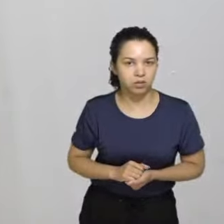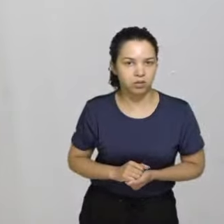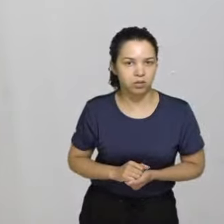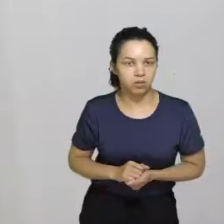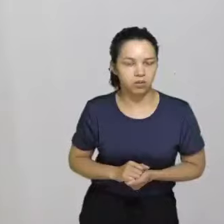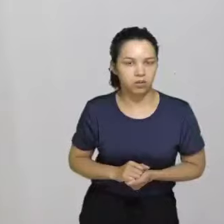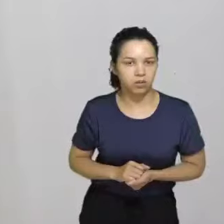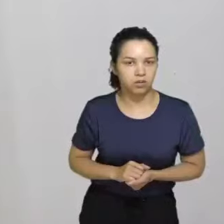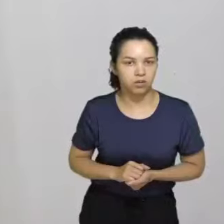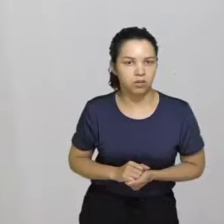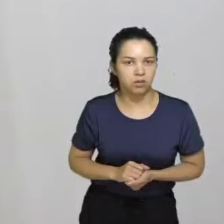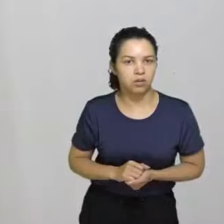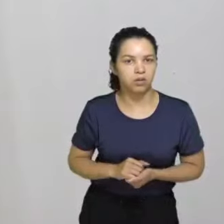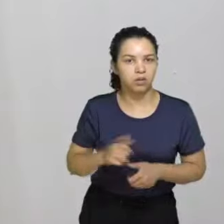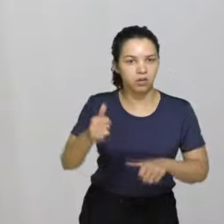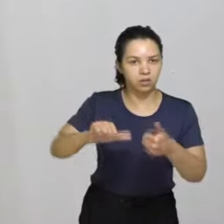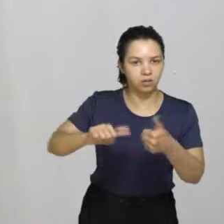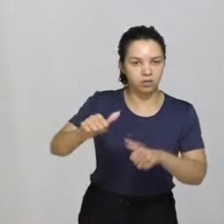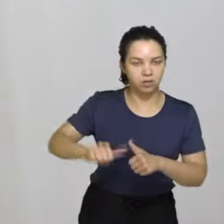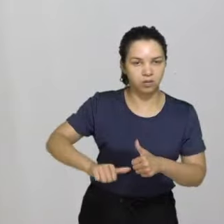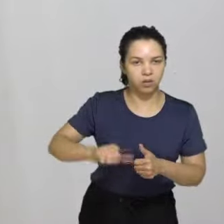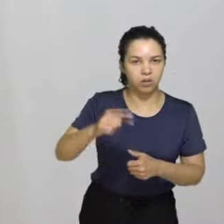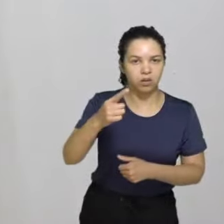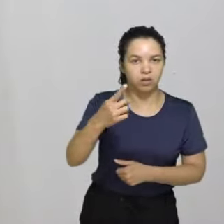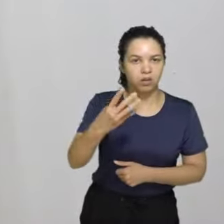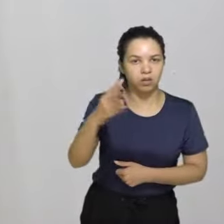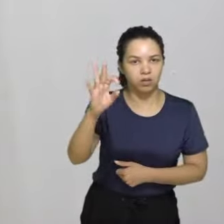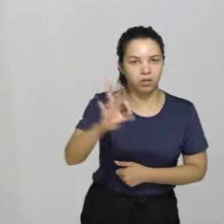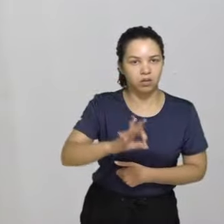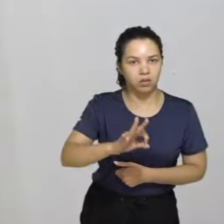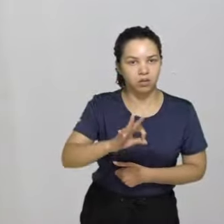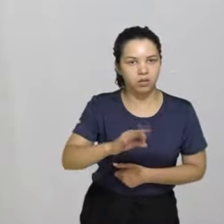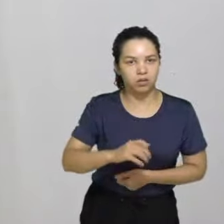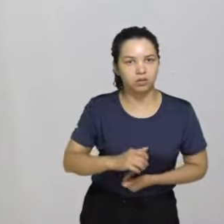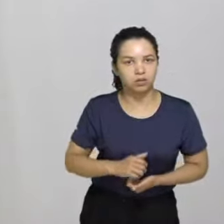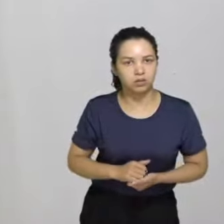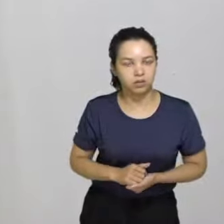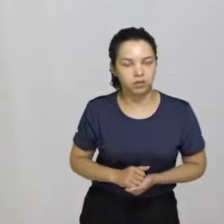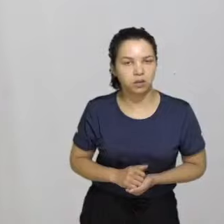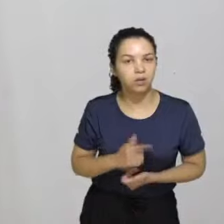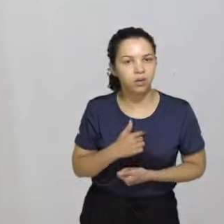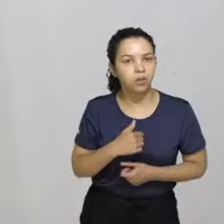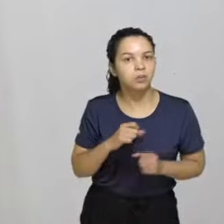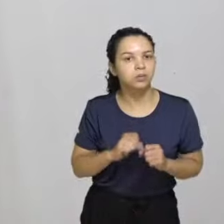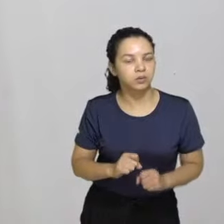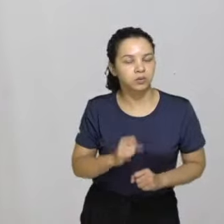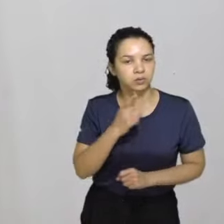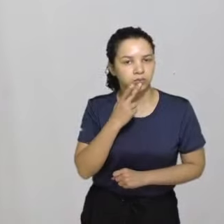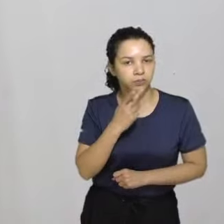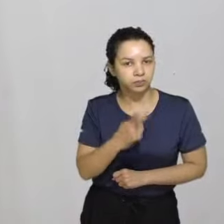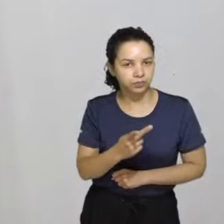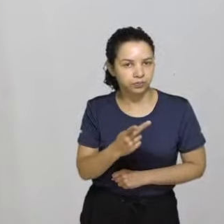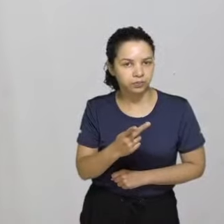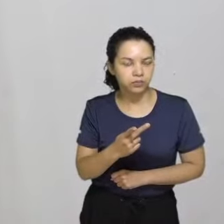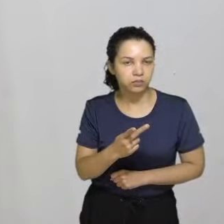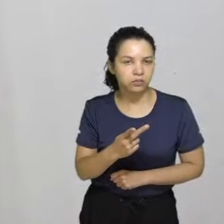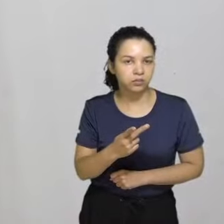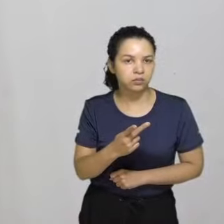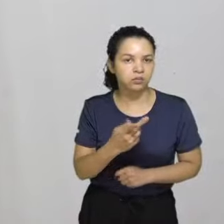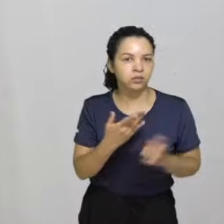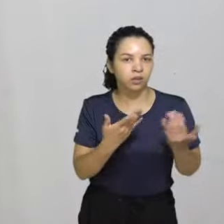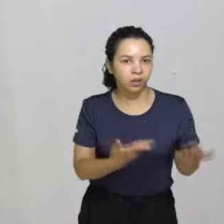De revisar os 14%. E eu posso dizer, deputado Milton, para dona Maria, lá